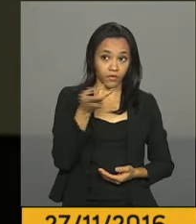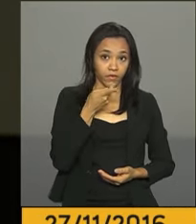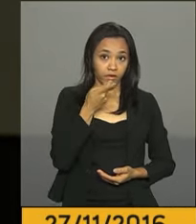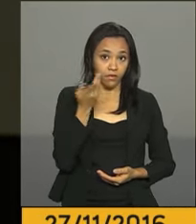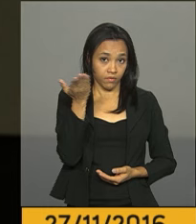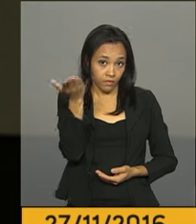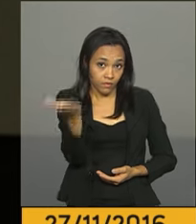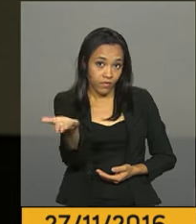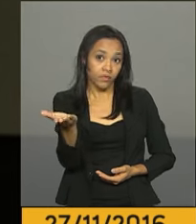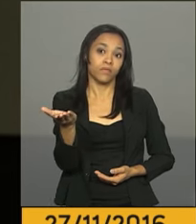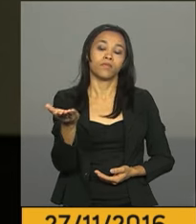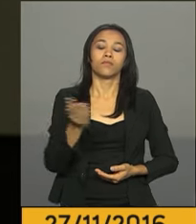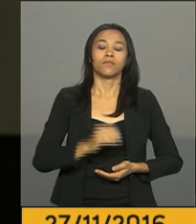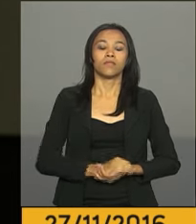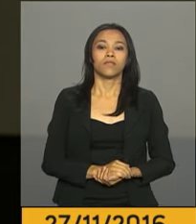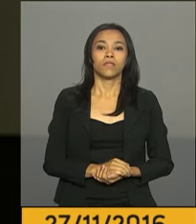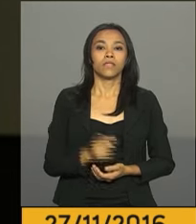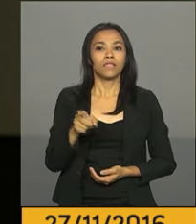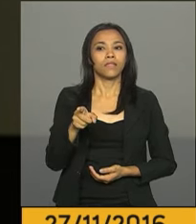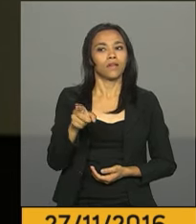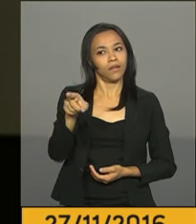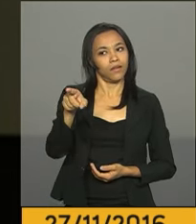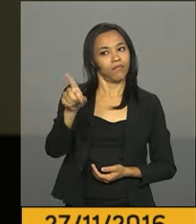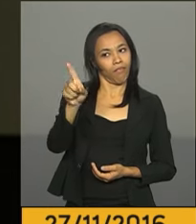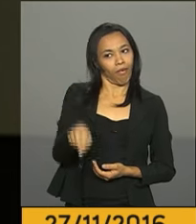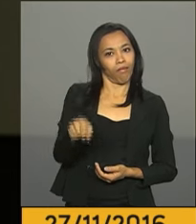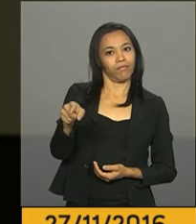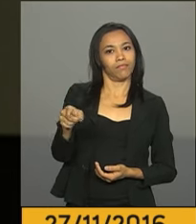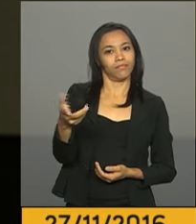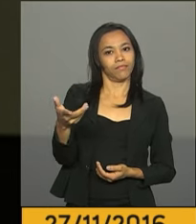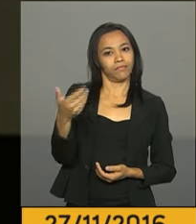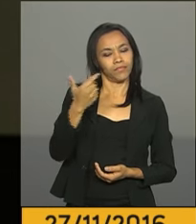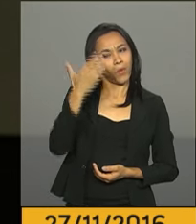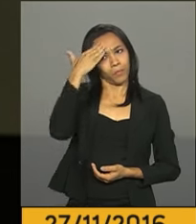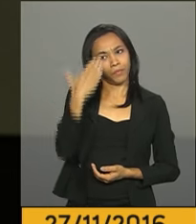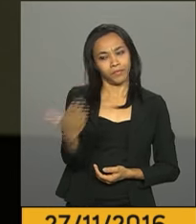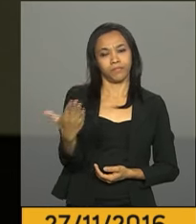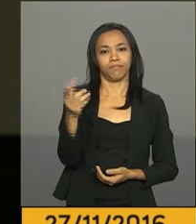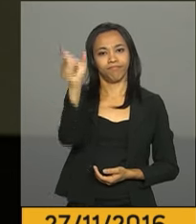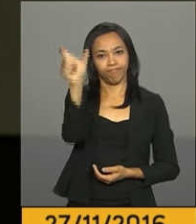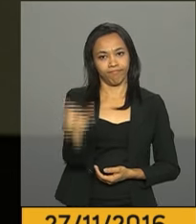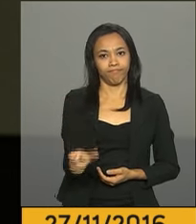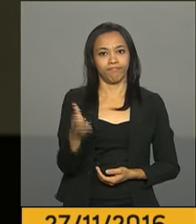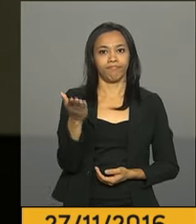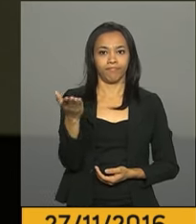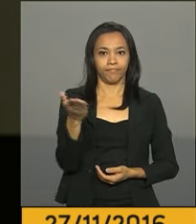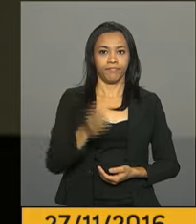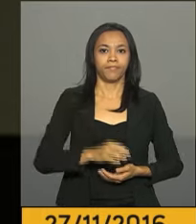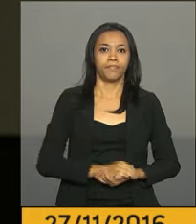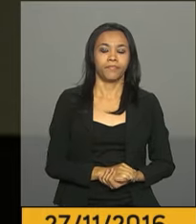shukran, já que ele assim se manifestou. Um muito obrigado pela